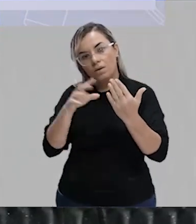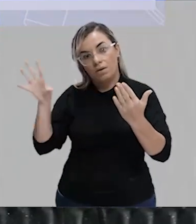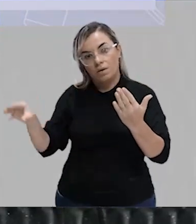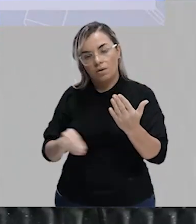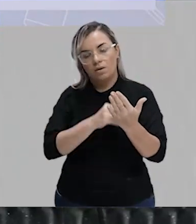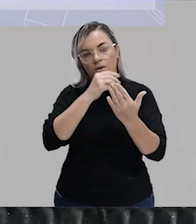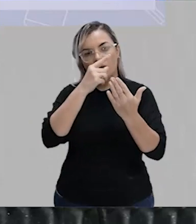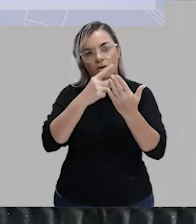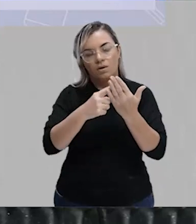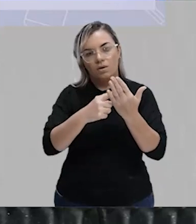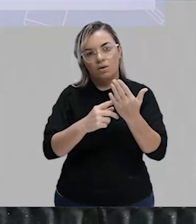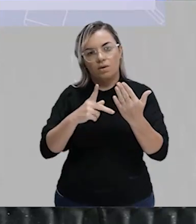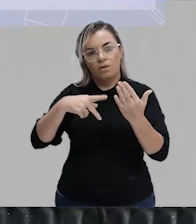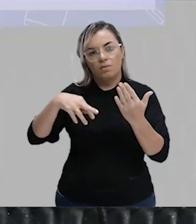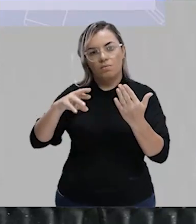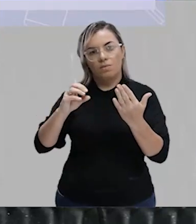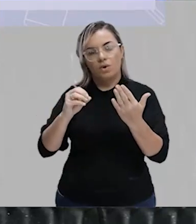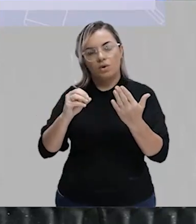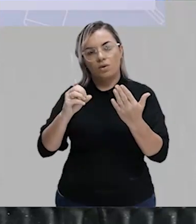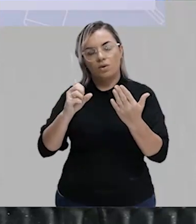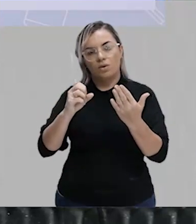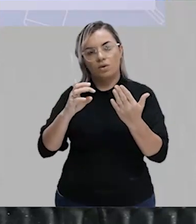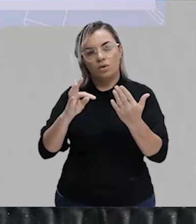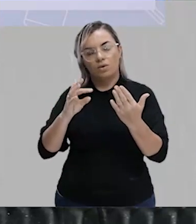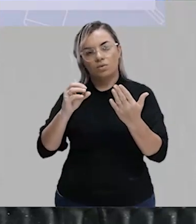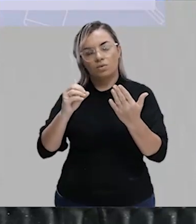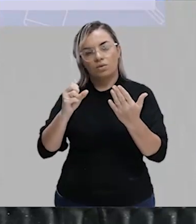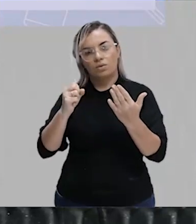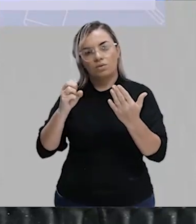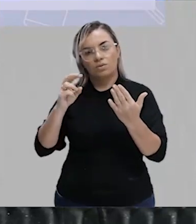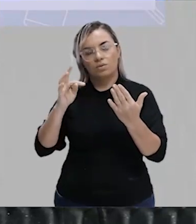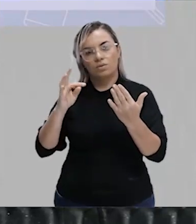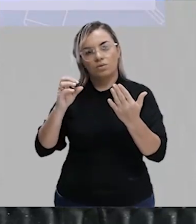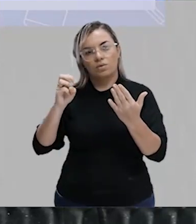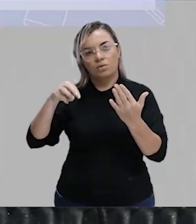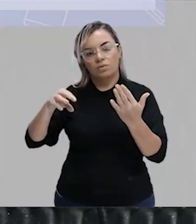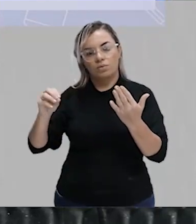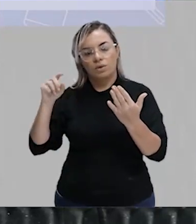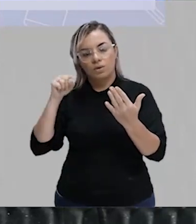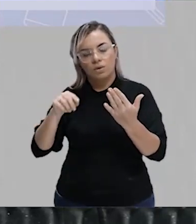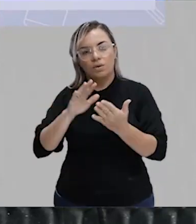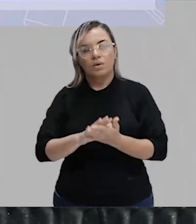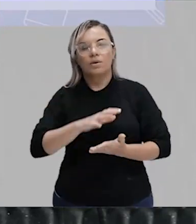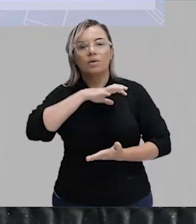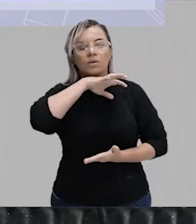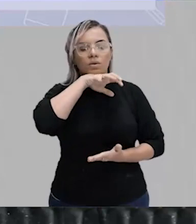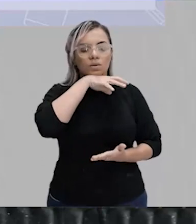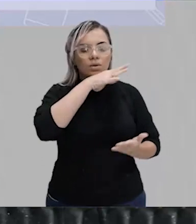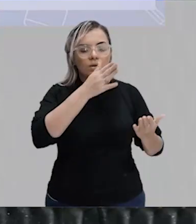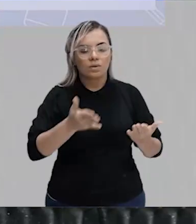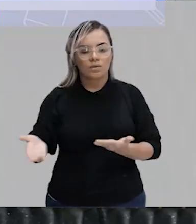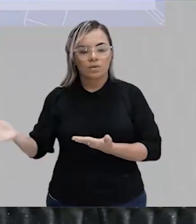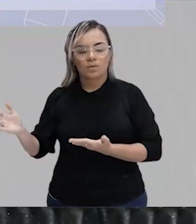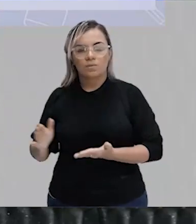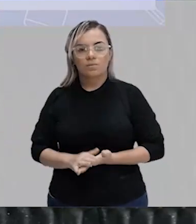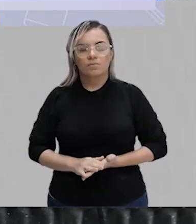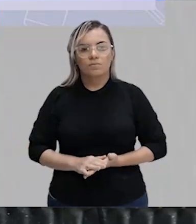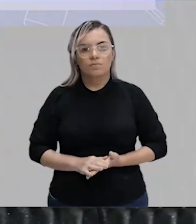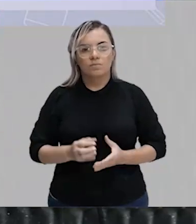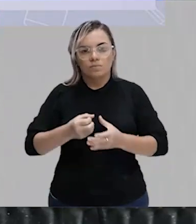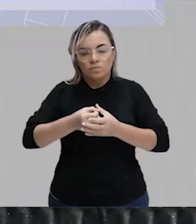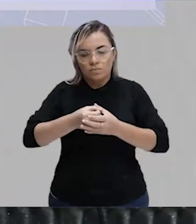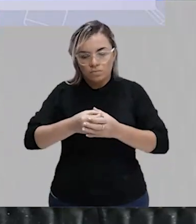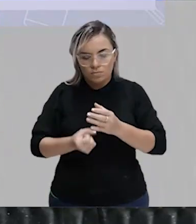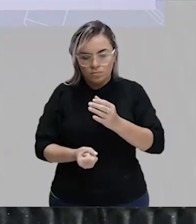aí, protostômio. Protostômio, tá? É um animal em que o blastóporo do embrião